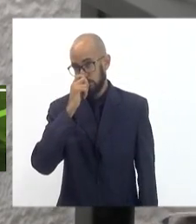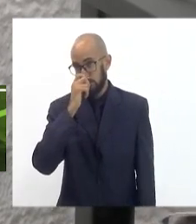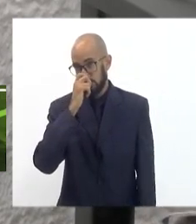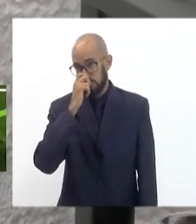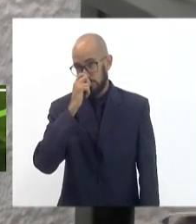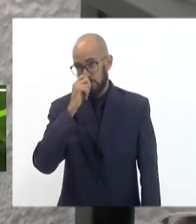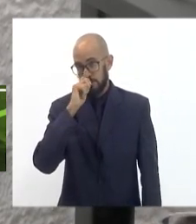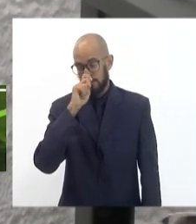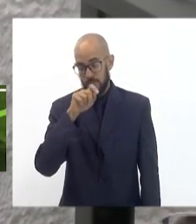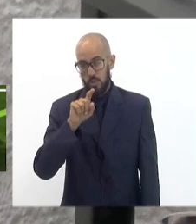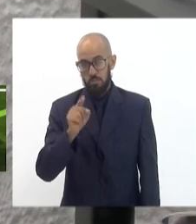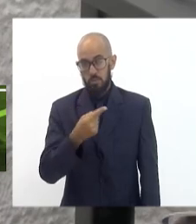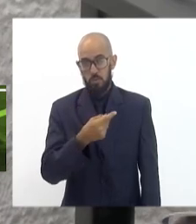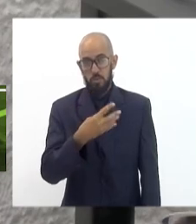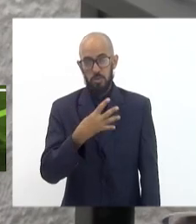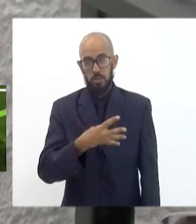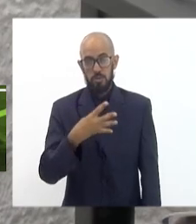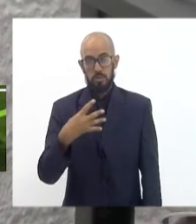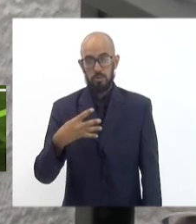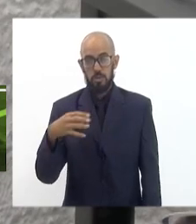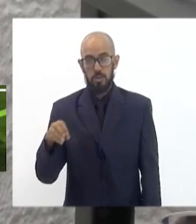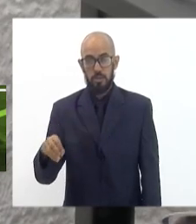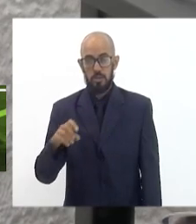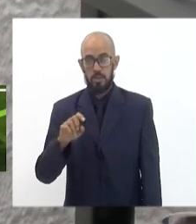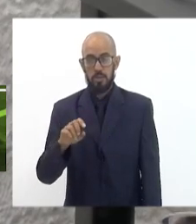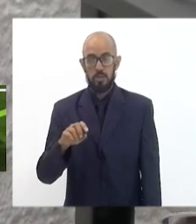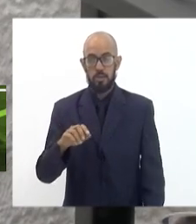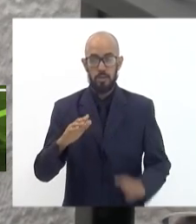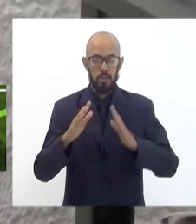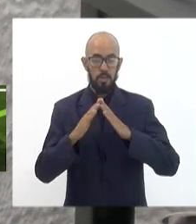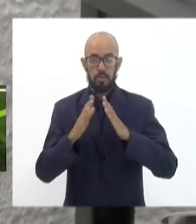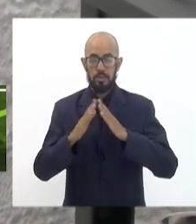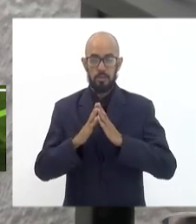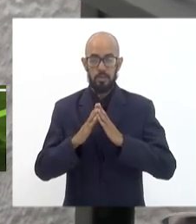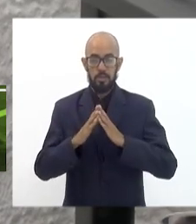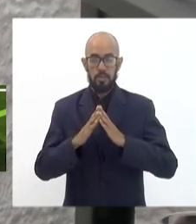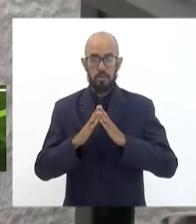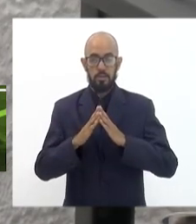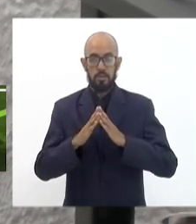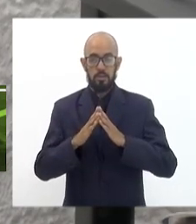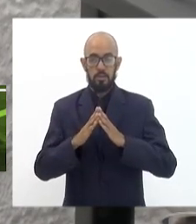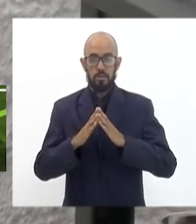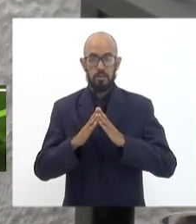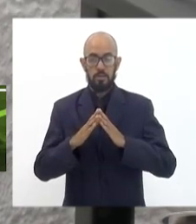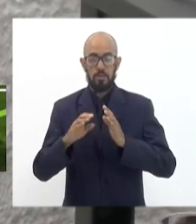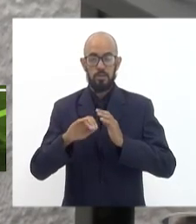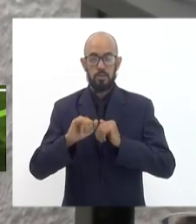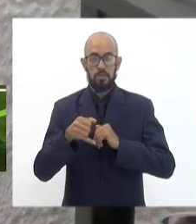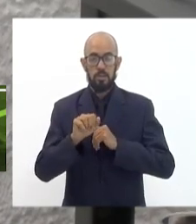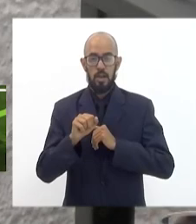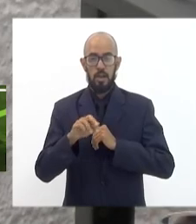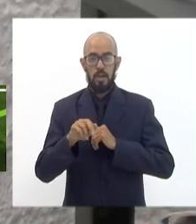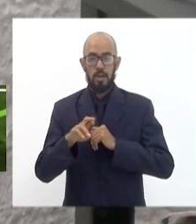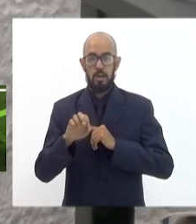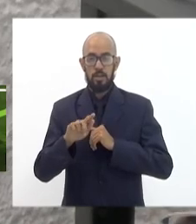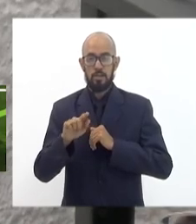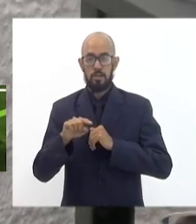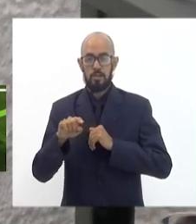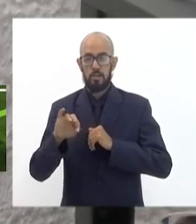em 1.440 unidade é entre Jacarezinho e Manguinhos